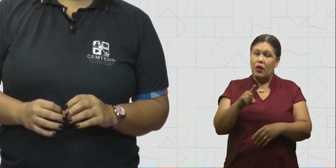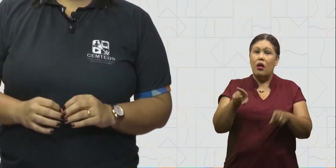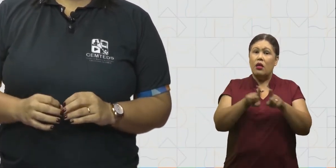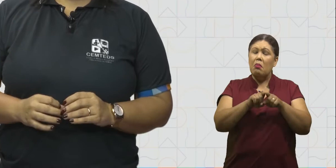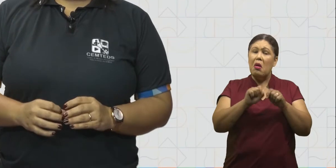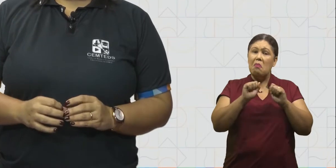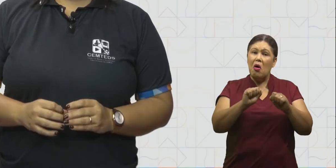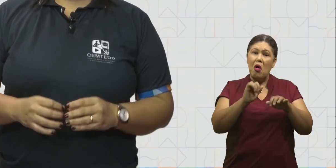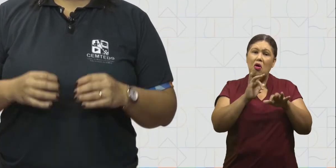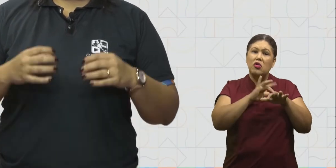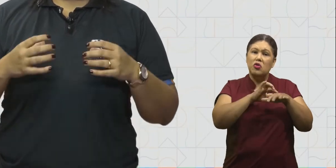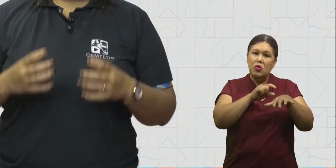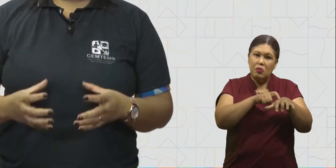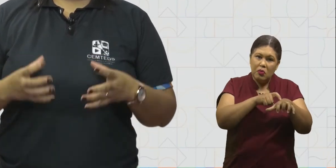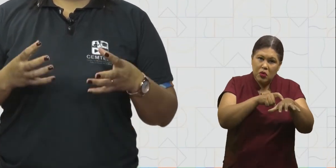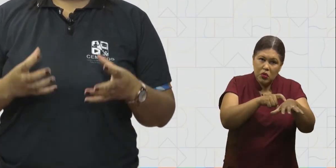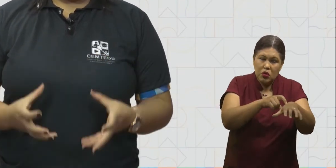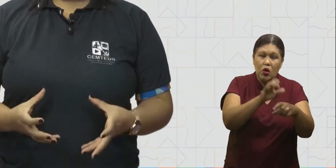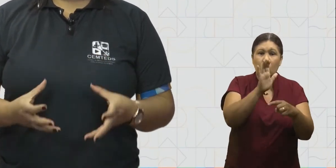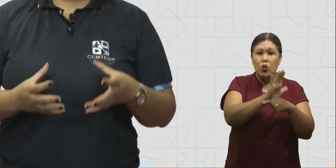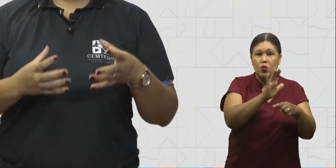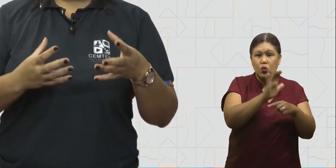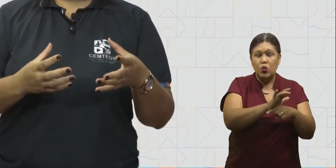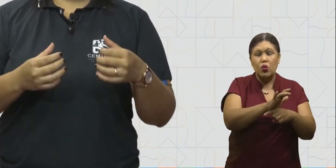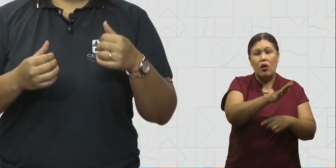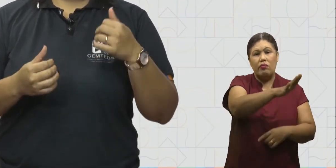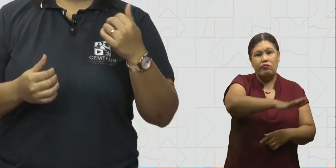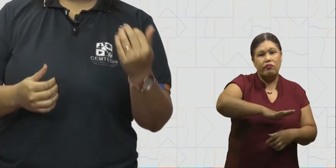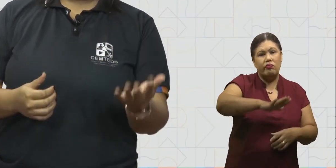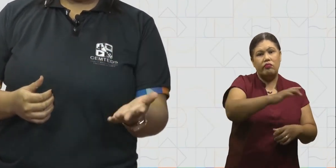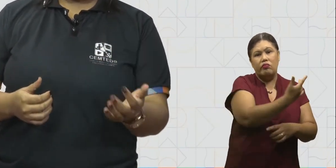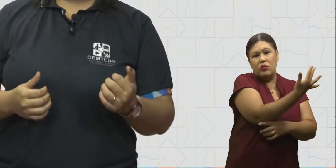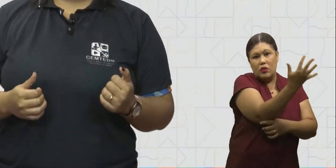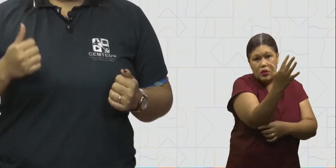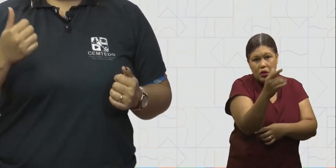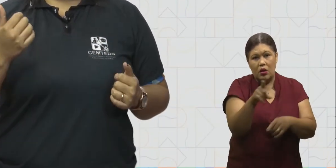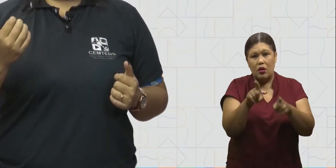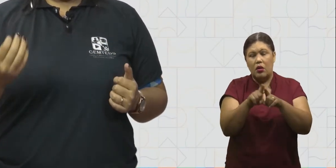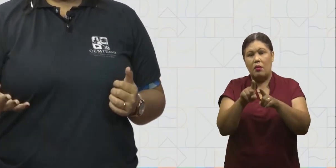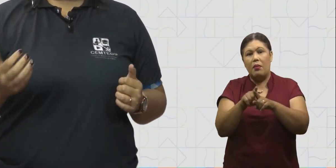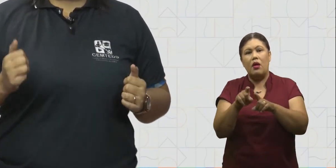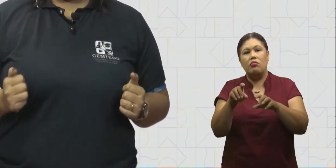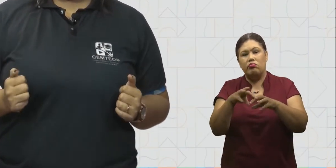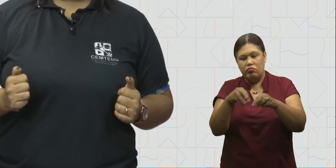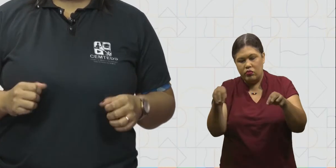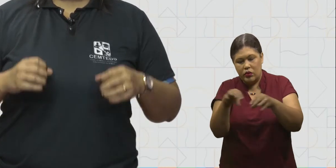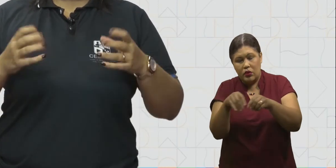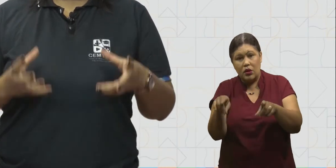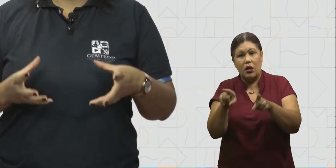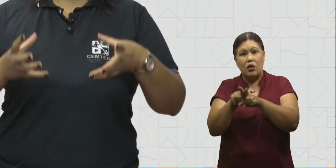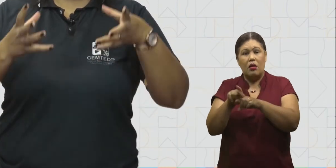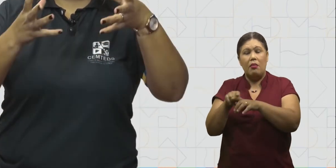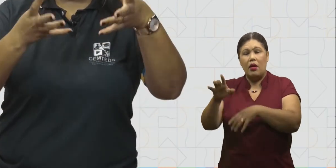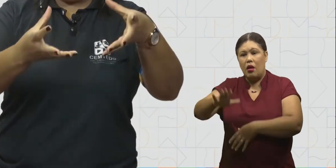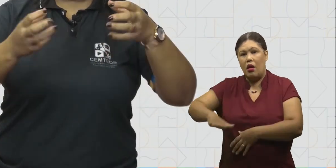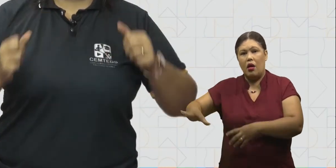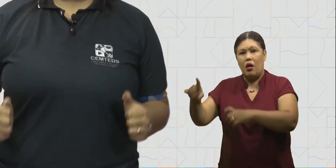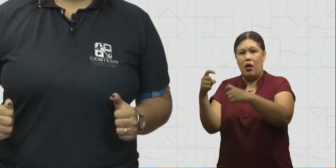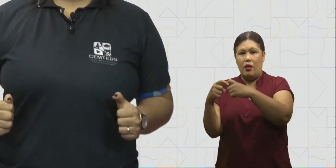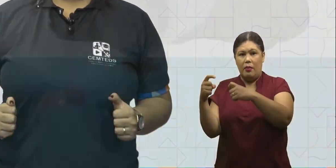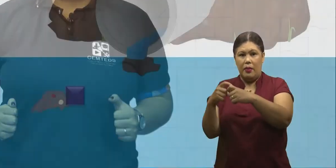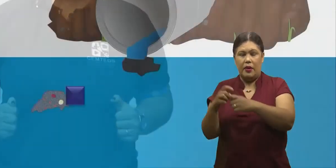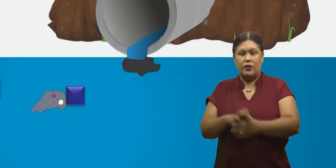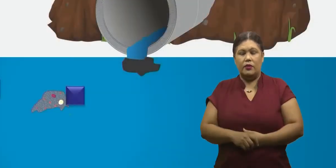Eles podem ser benéficos em muitos ramos, como ambiental ou para o solo e ainda na